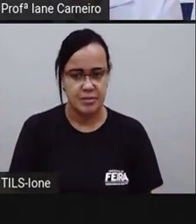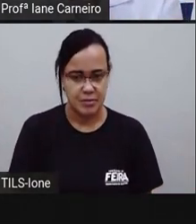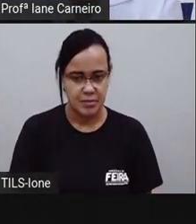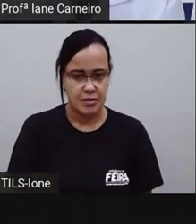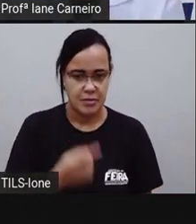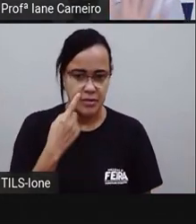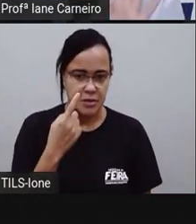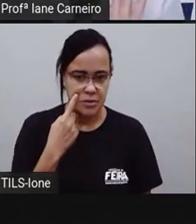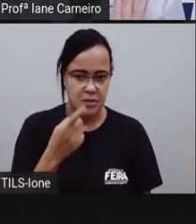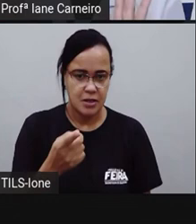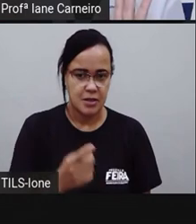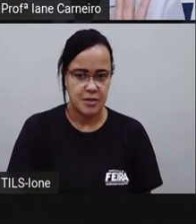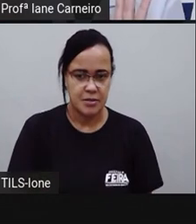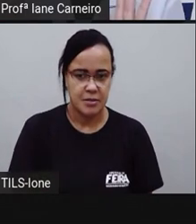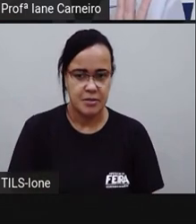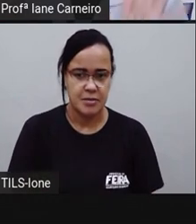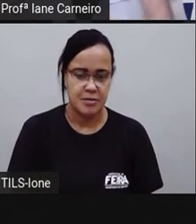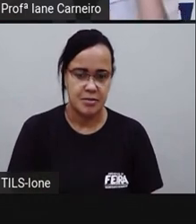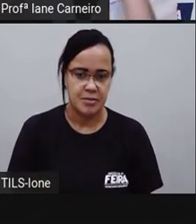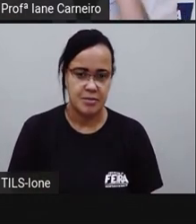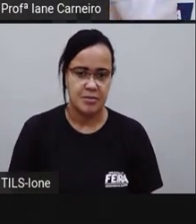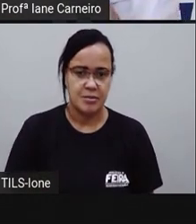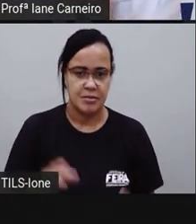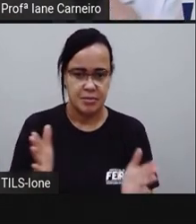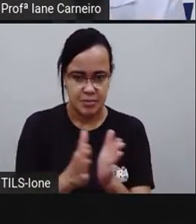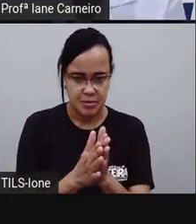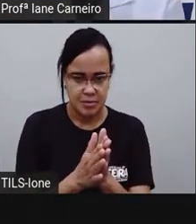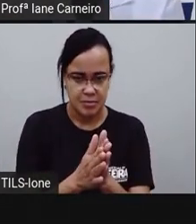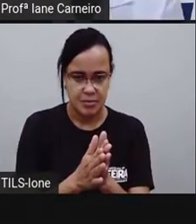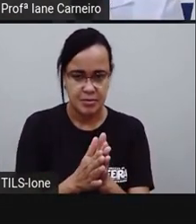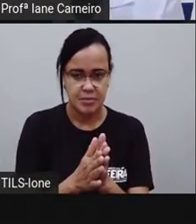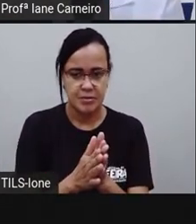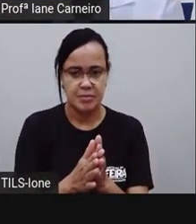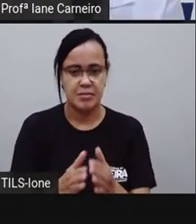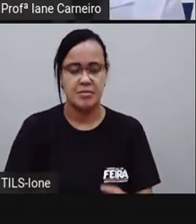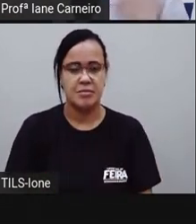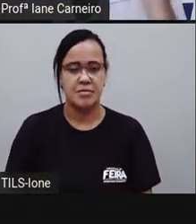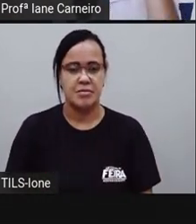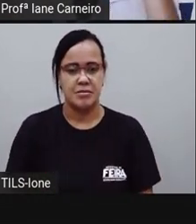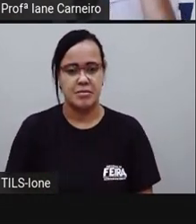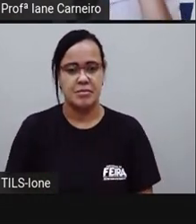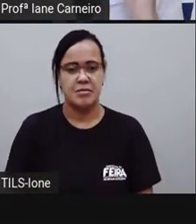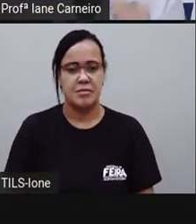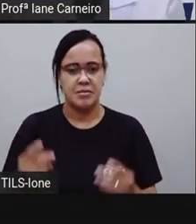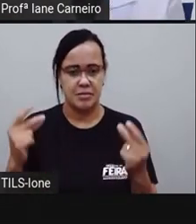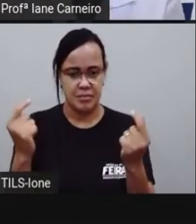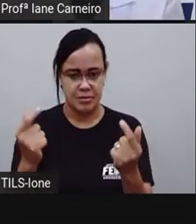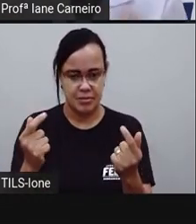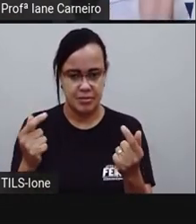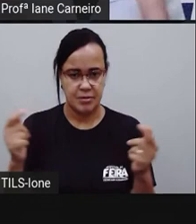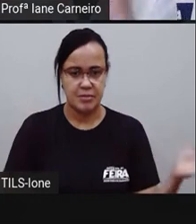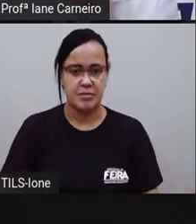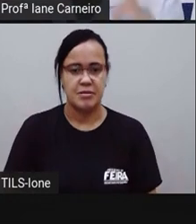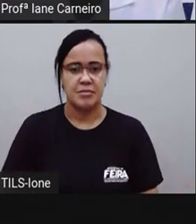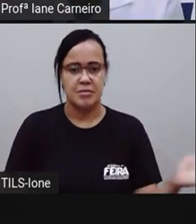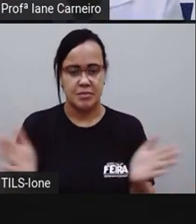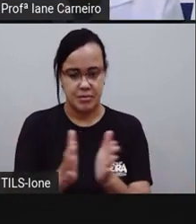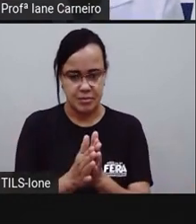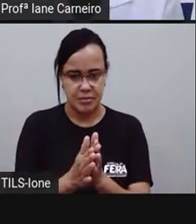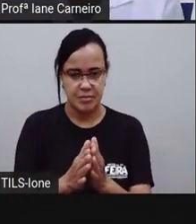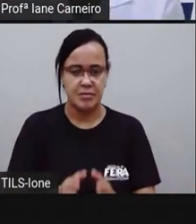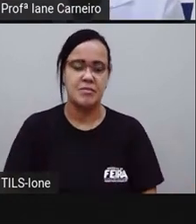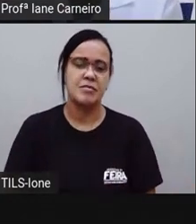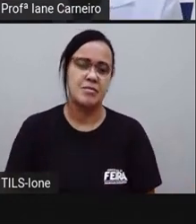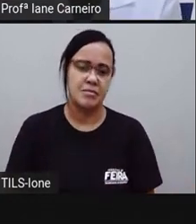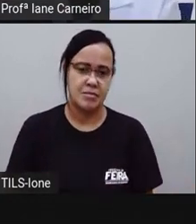lá? Uma primeira vez, ó, bater palma, esse círculo, estalar o dedo e bater palma de